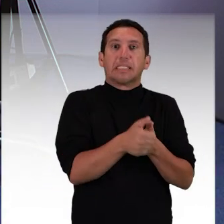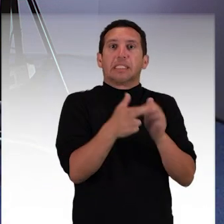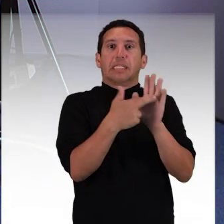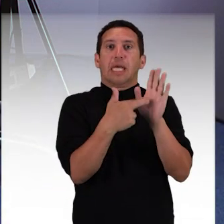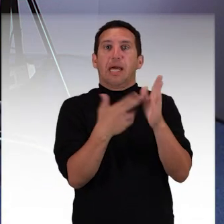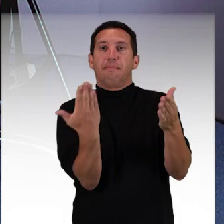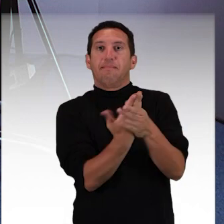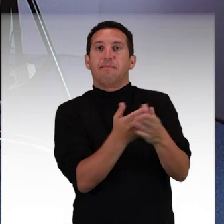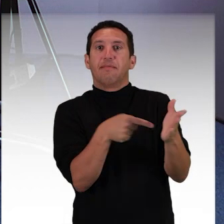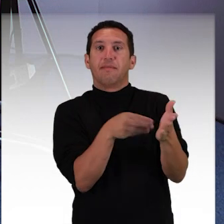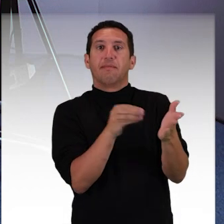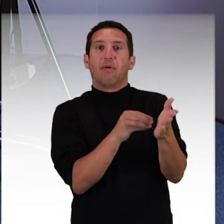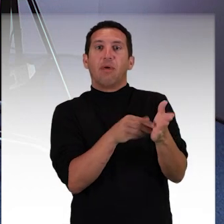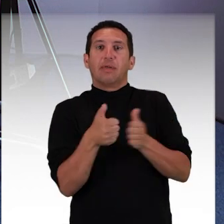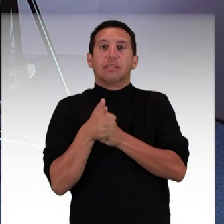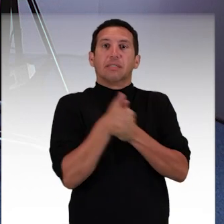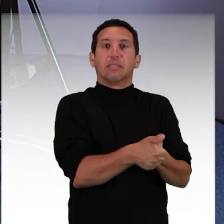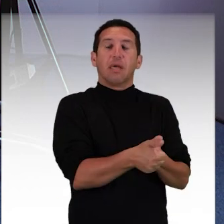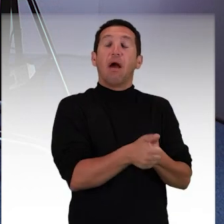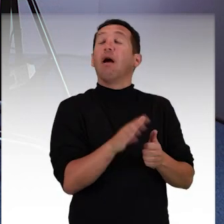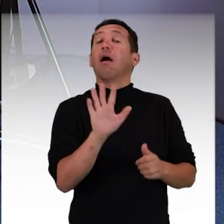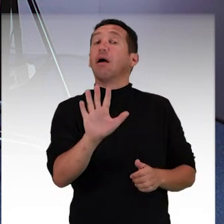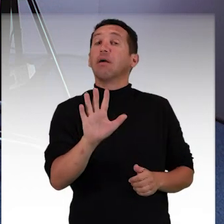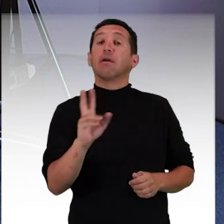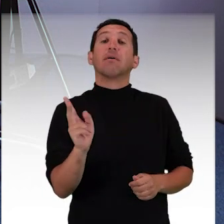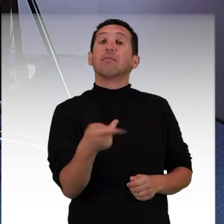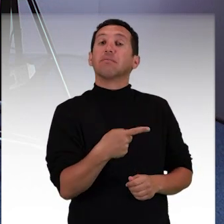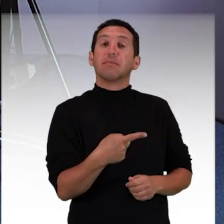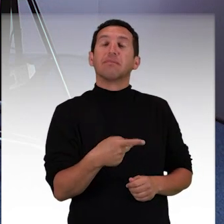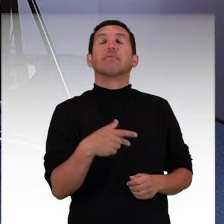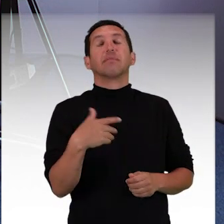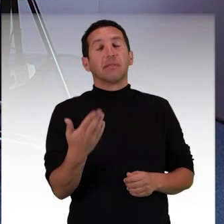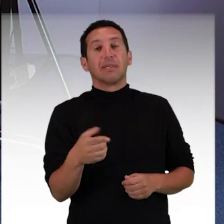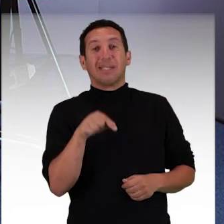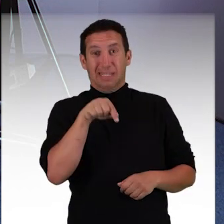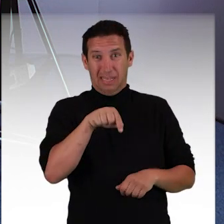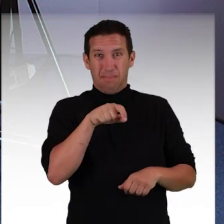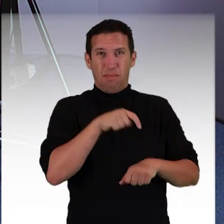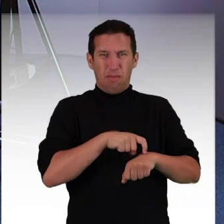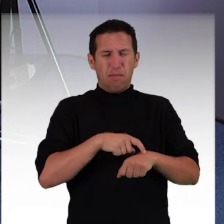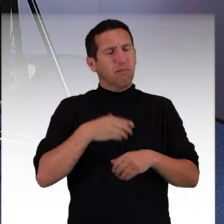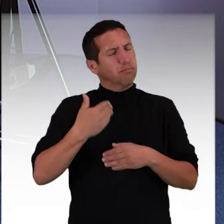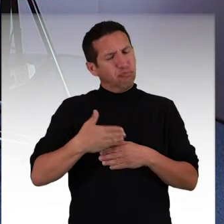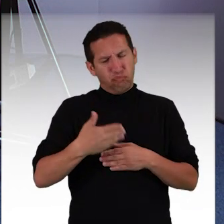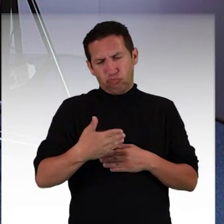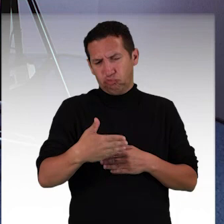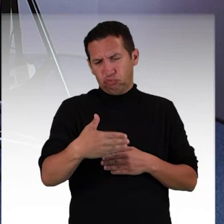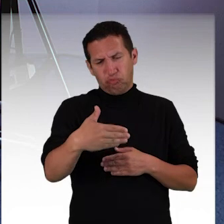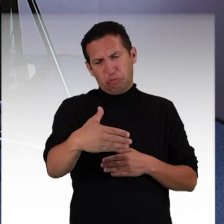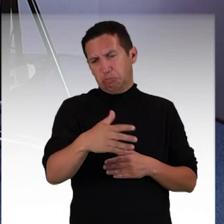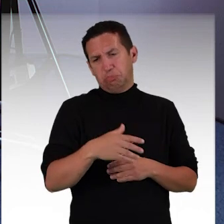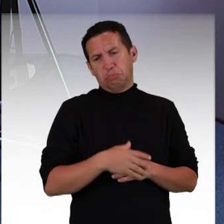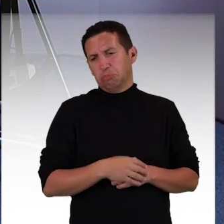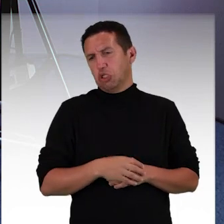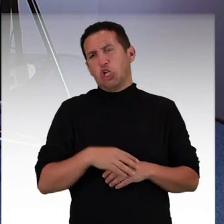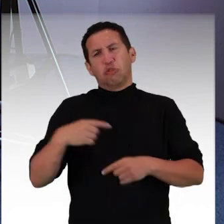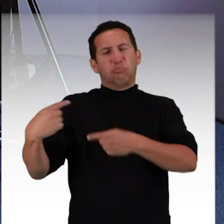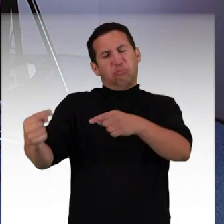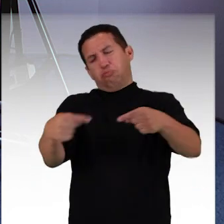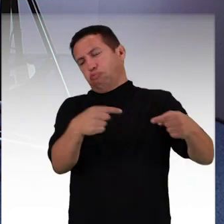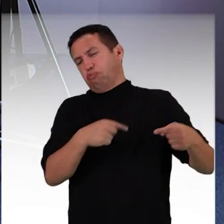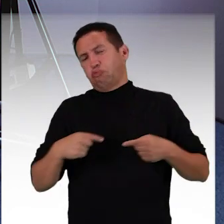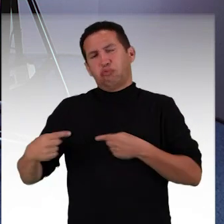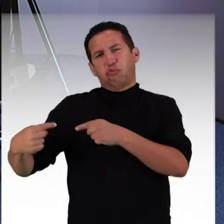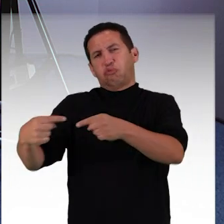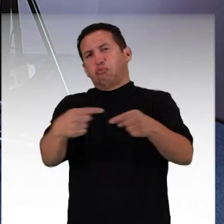determinações feitas na na sentença E ali a partir dali nós fizemos várias